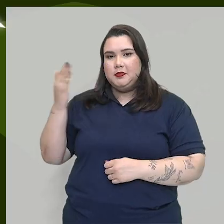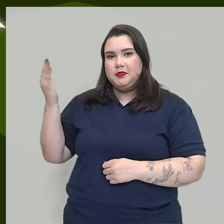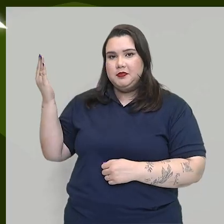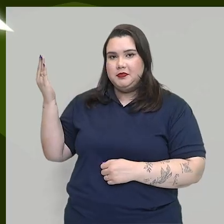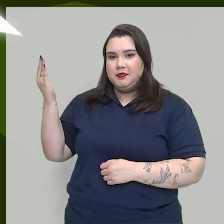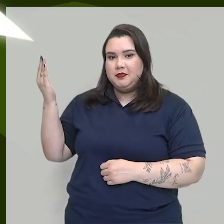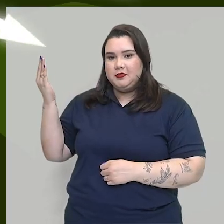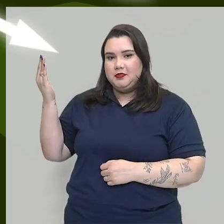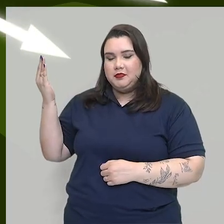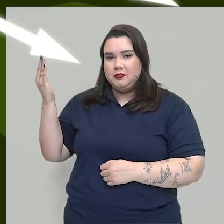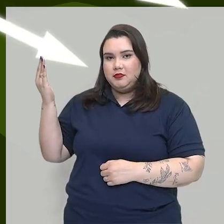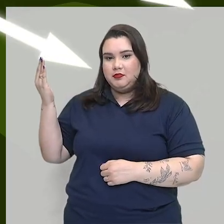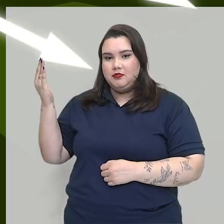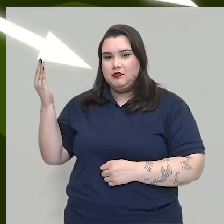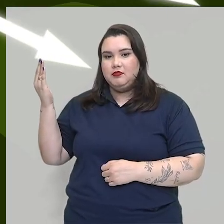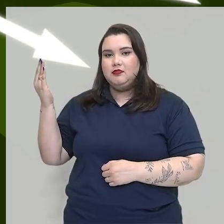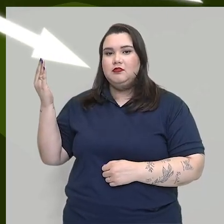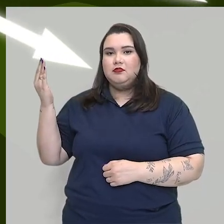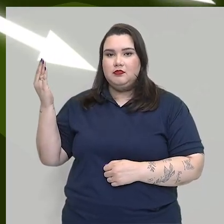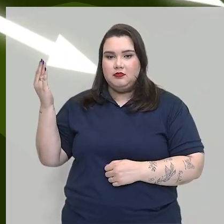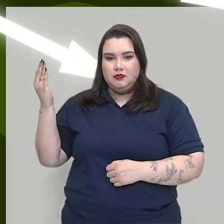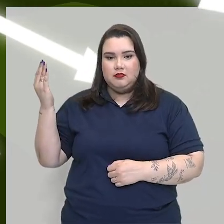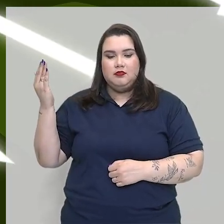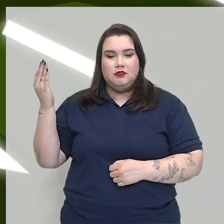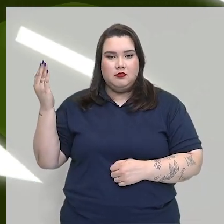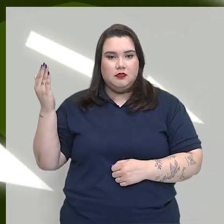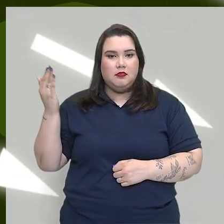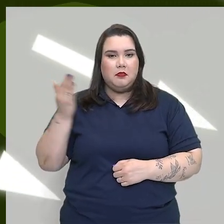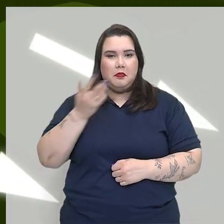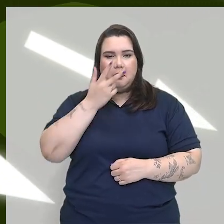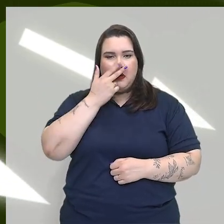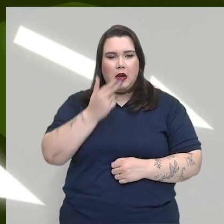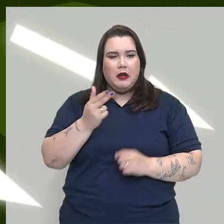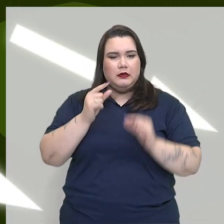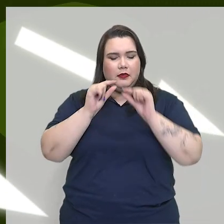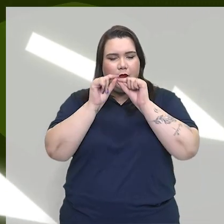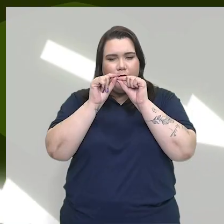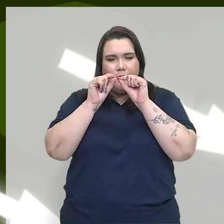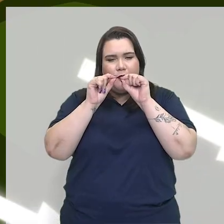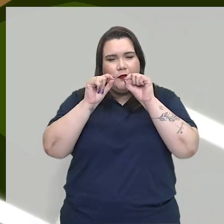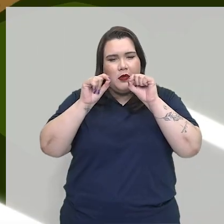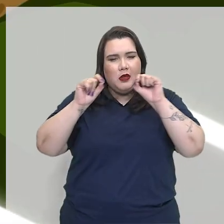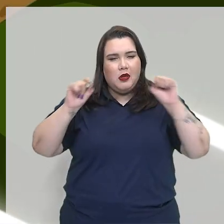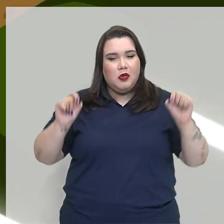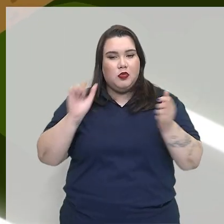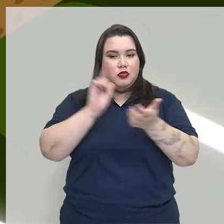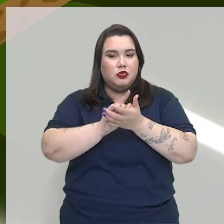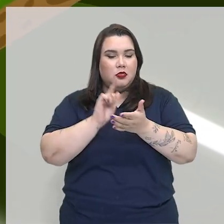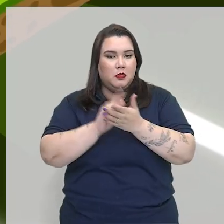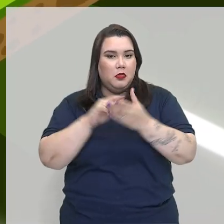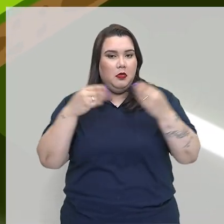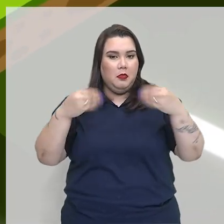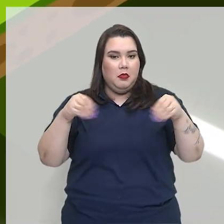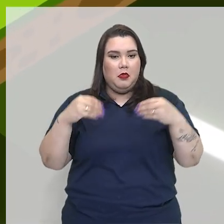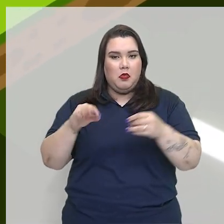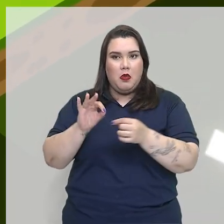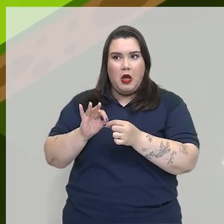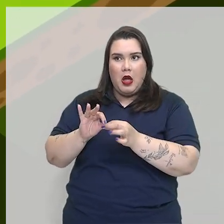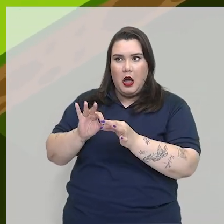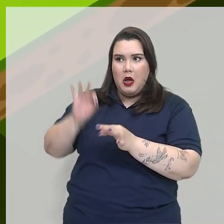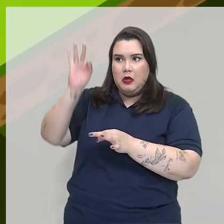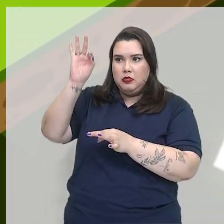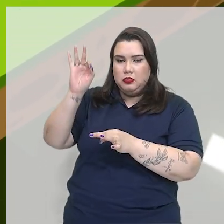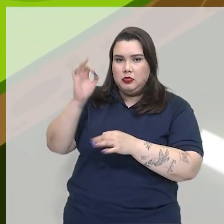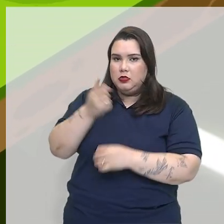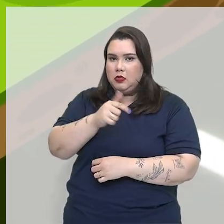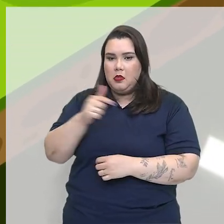campo. Então, um plano é tão fino quanto um pedaço de papel. Não tem altura nem